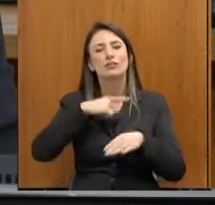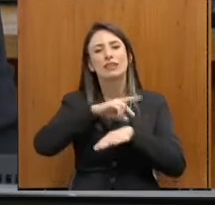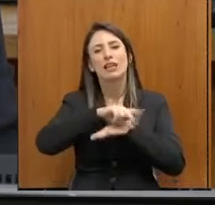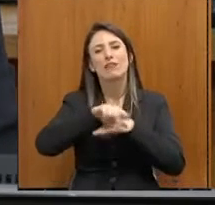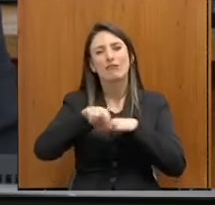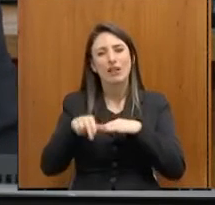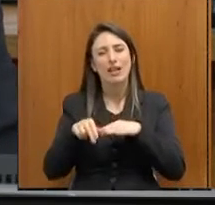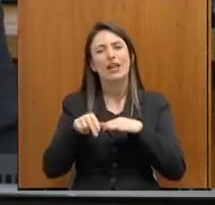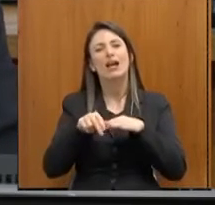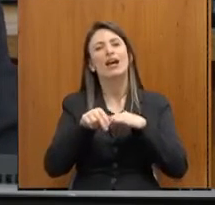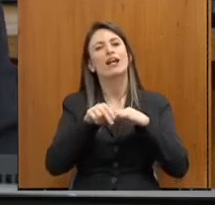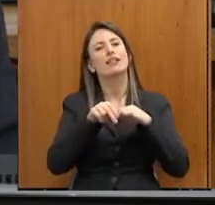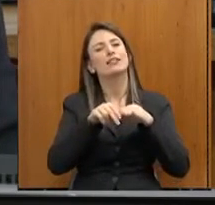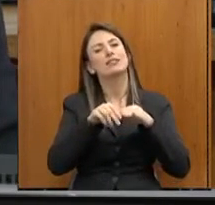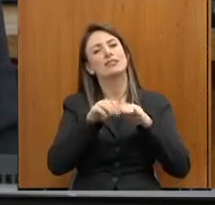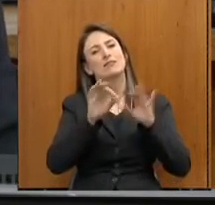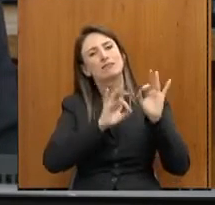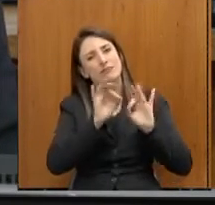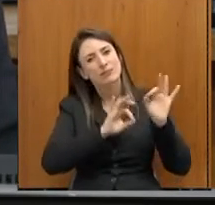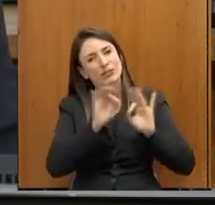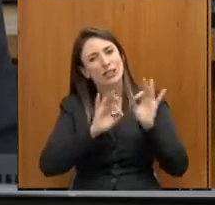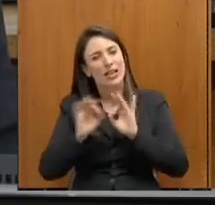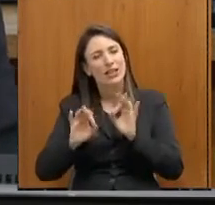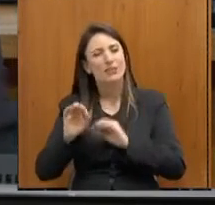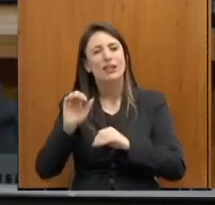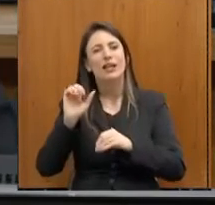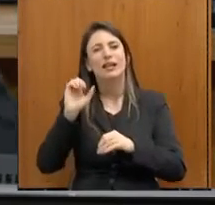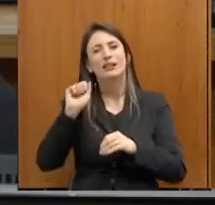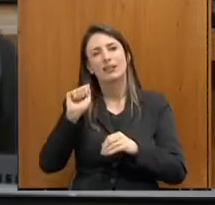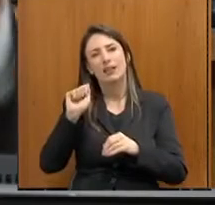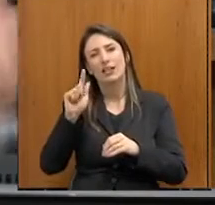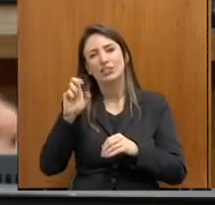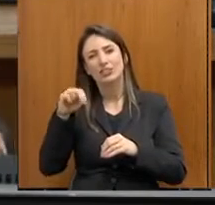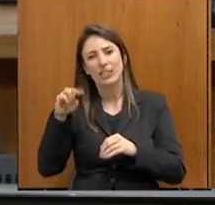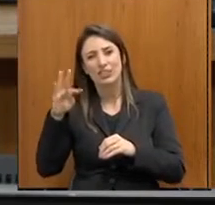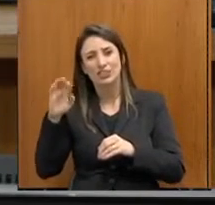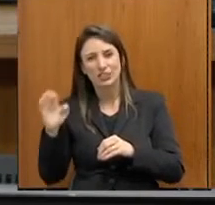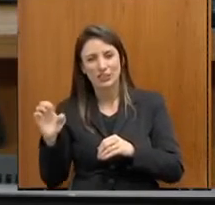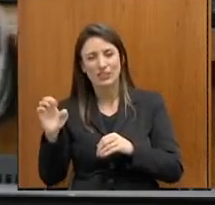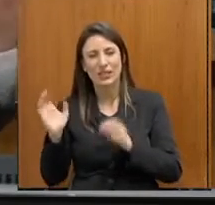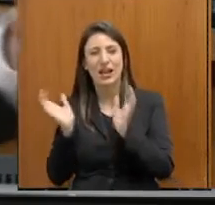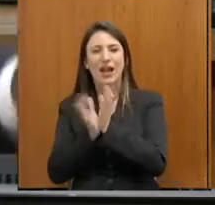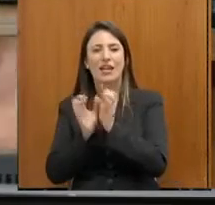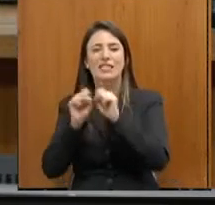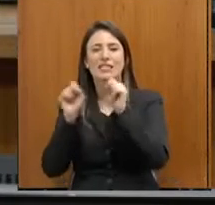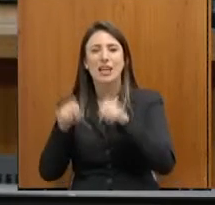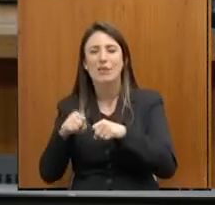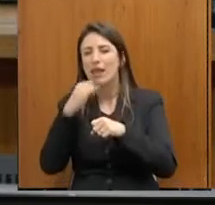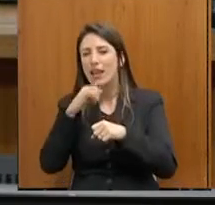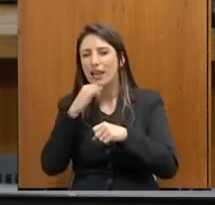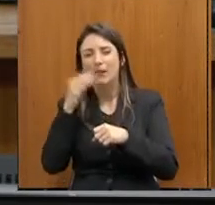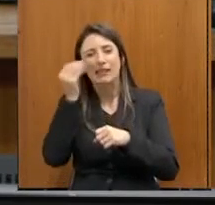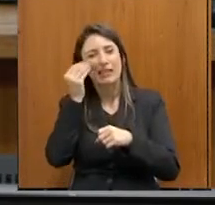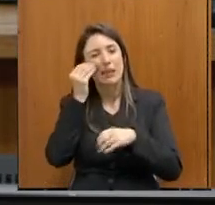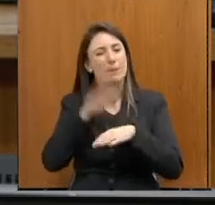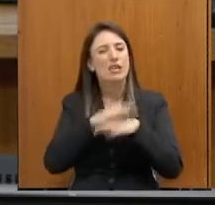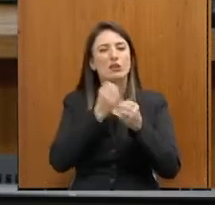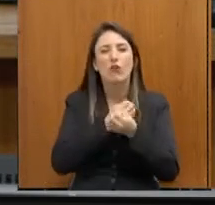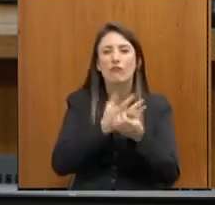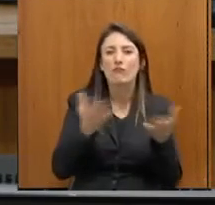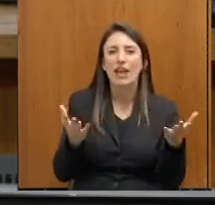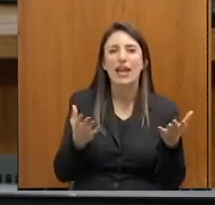do ponto de vista do agente da operação Nacional do sistema elétrico para trazer mais oferta por meio de despacho